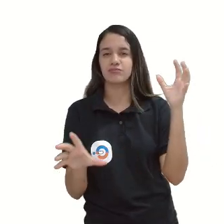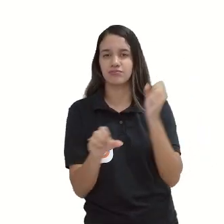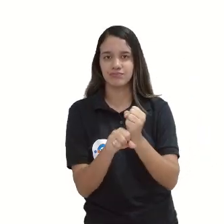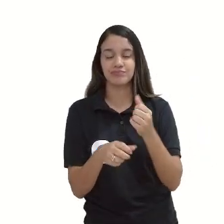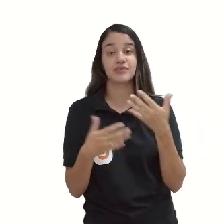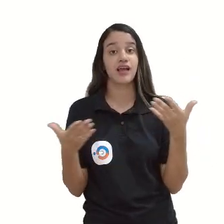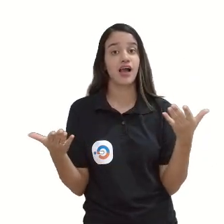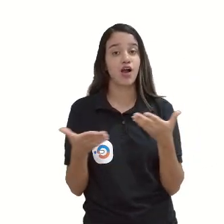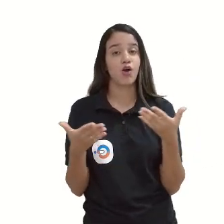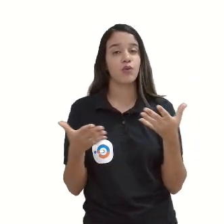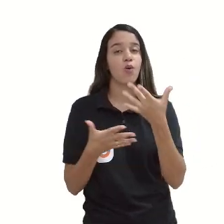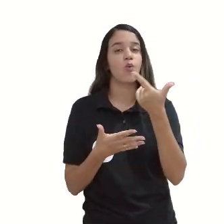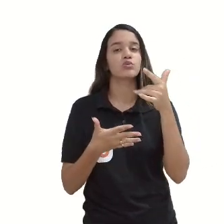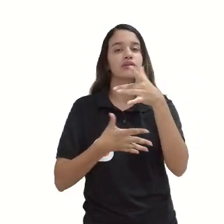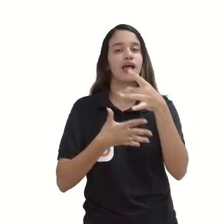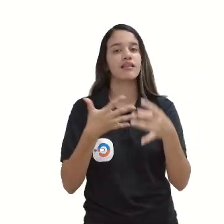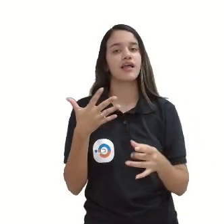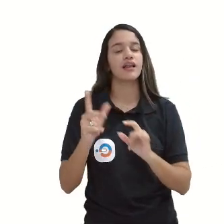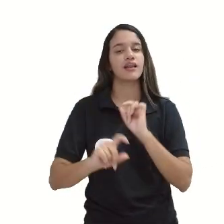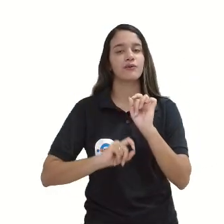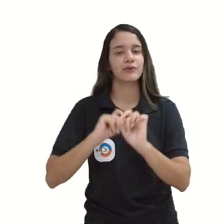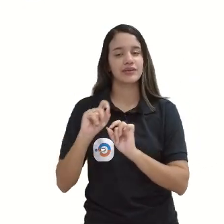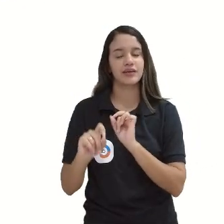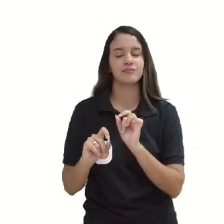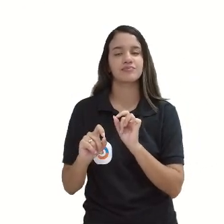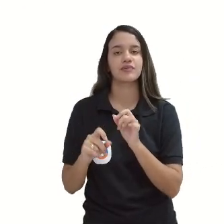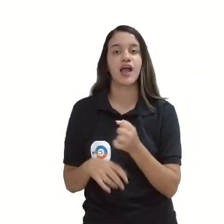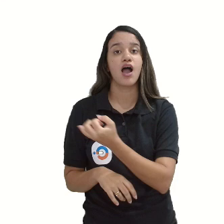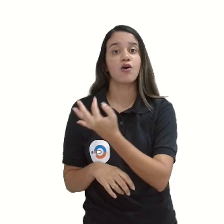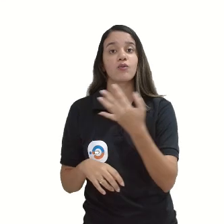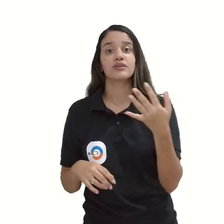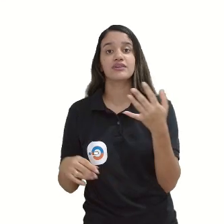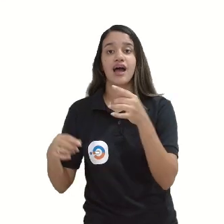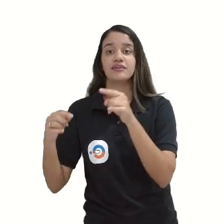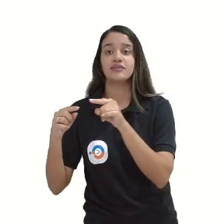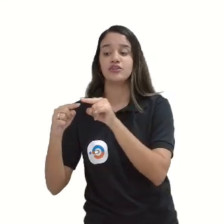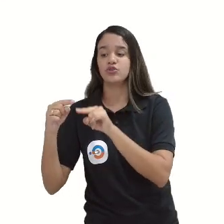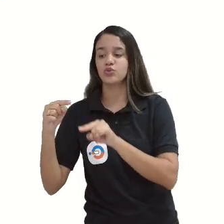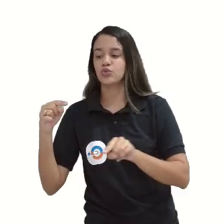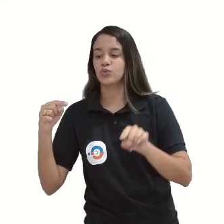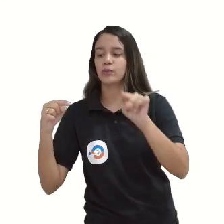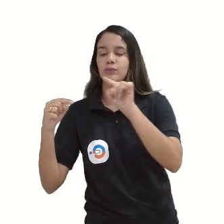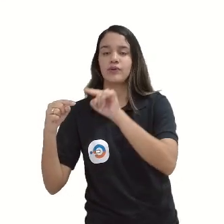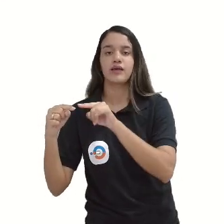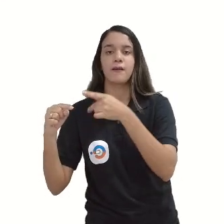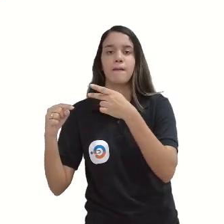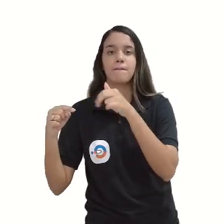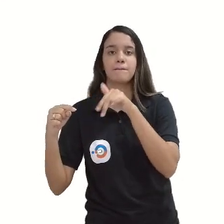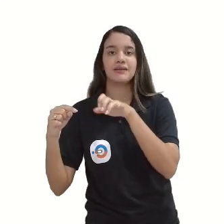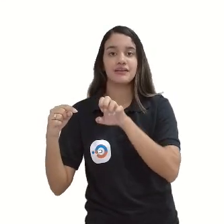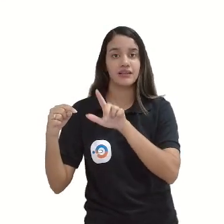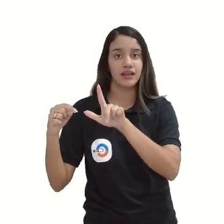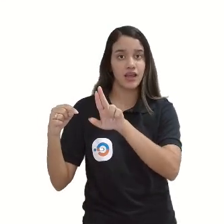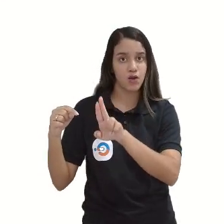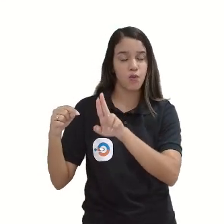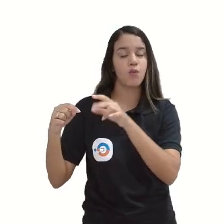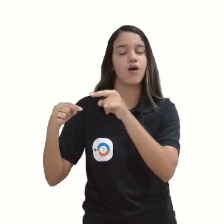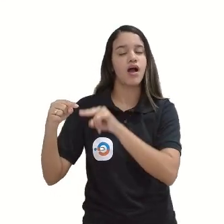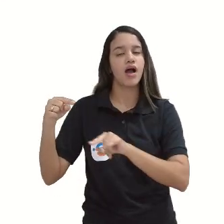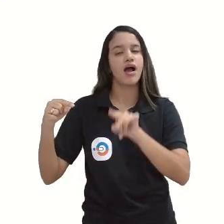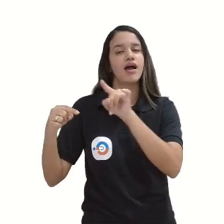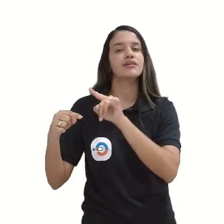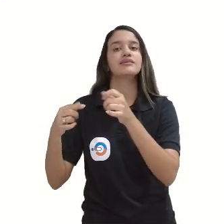que a gente vai observar é o seguinte: contando a quantidade total de pneus, tanto de carros quanto de motos, vai